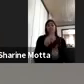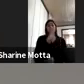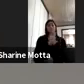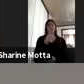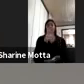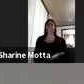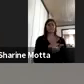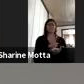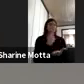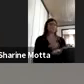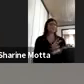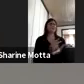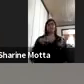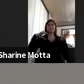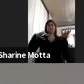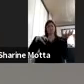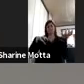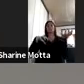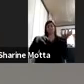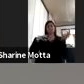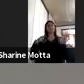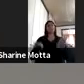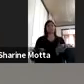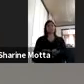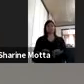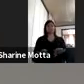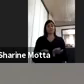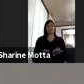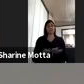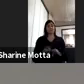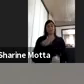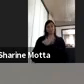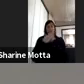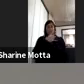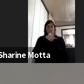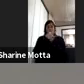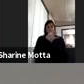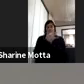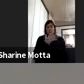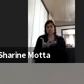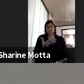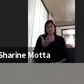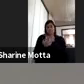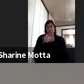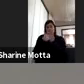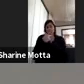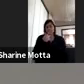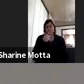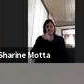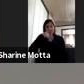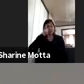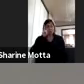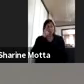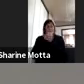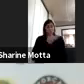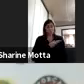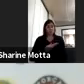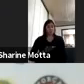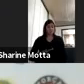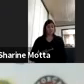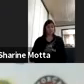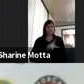Brasília. Perfeito. Então, esse era o comentário que eu queria fazer sobre o discurso do presidente ontem.